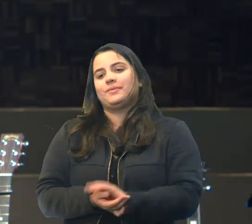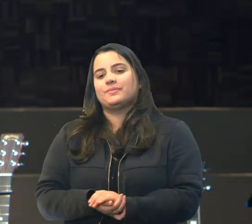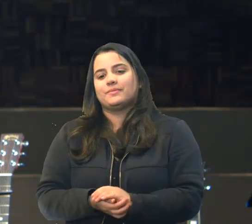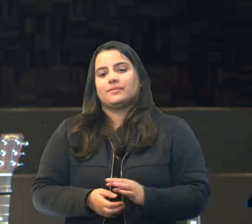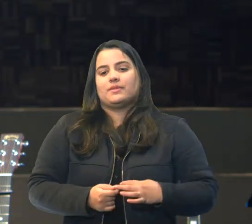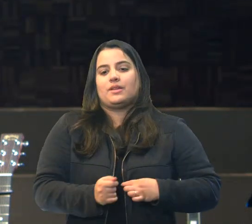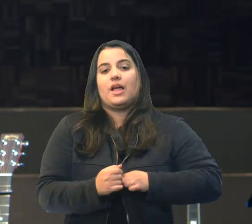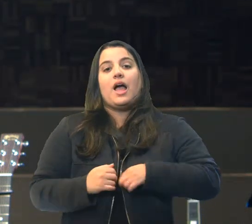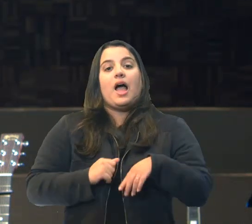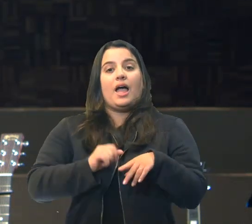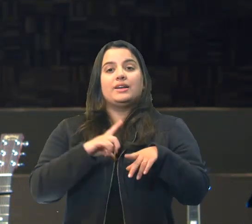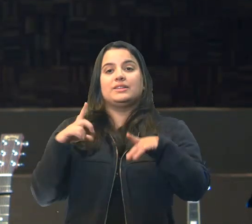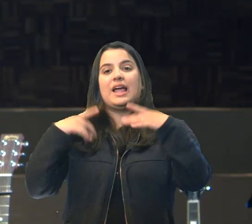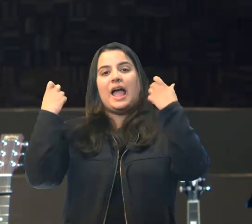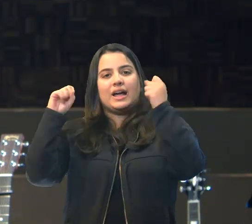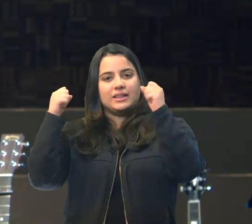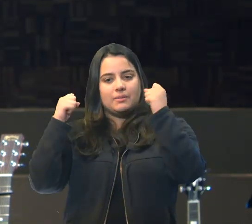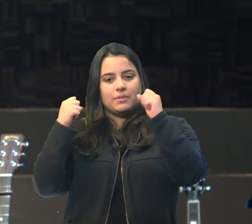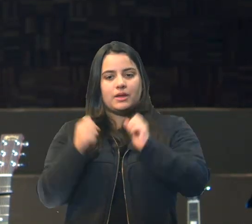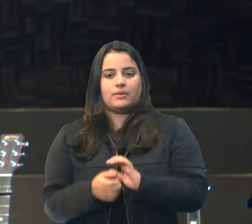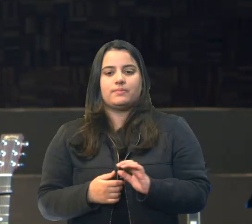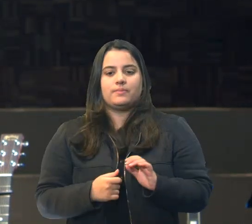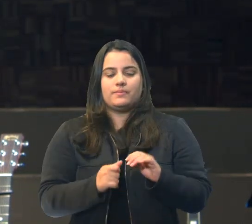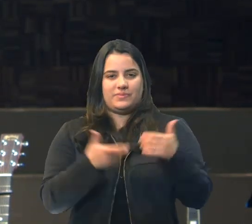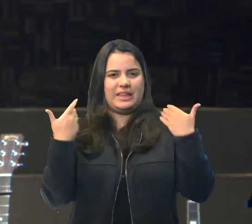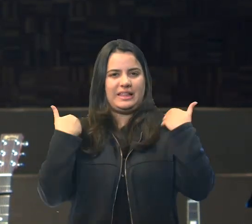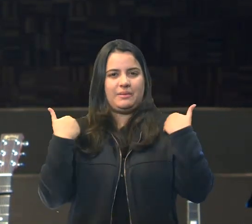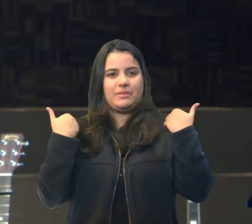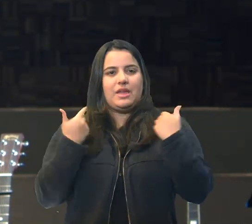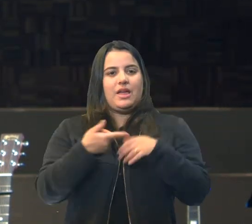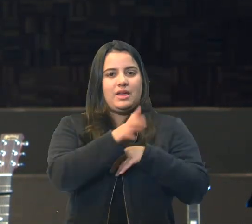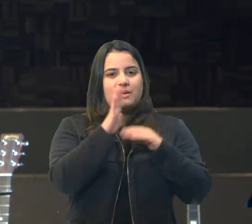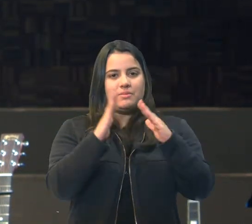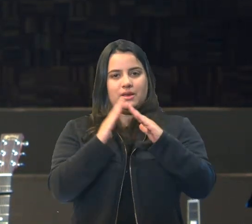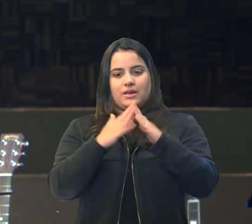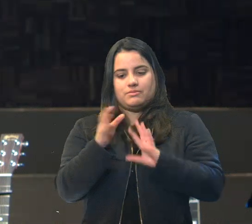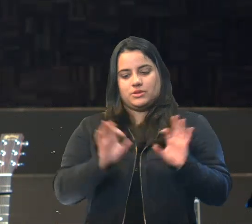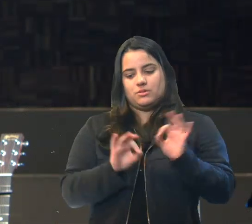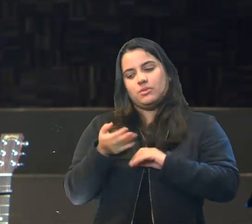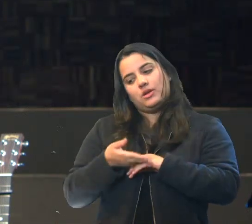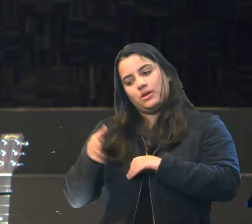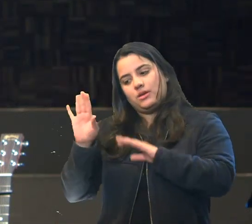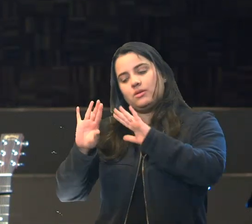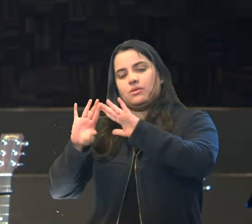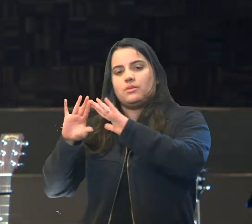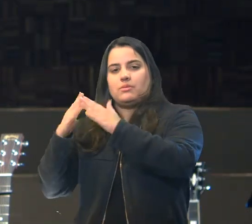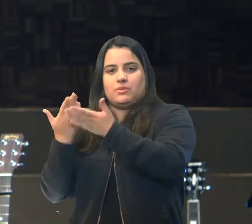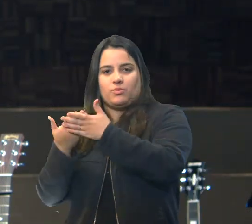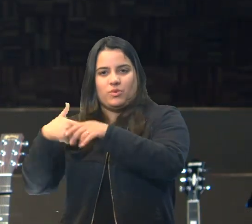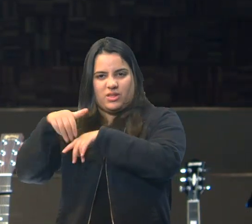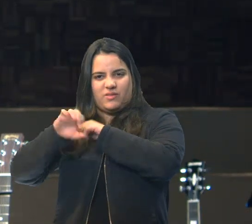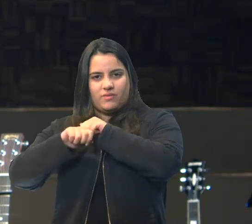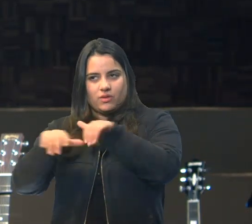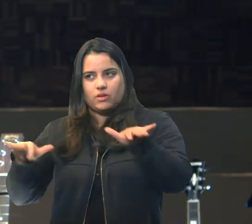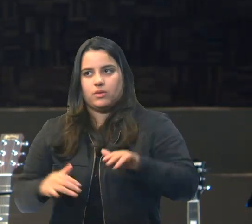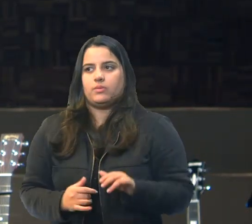Aí academia. Aí ir para casa se arrumar e ir para a school. Aí no outro dia,